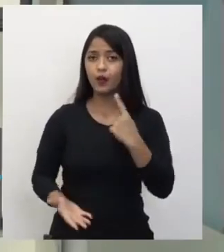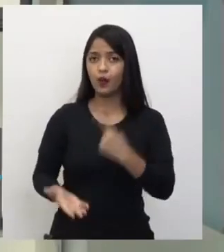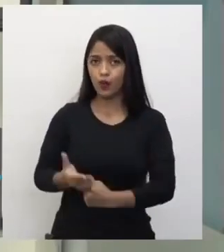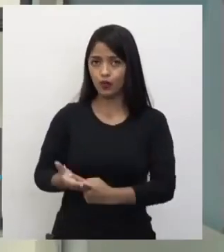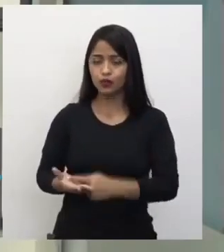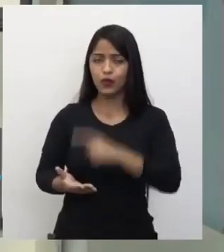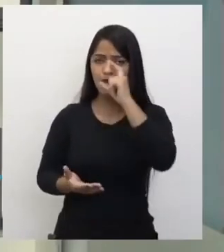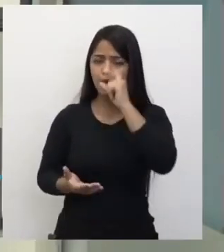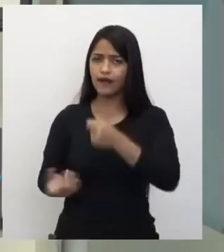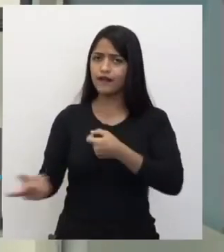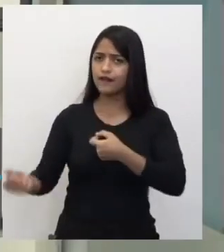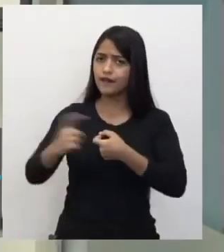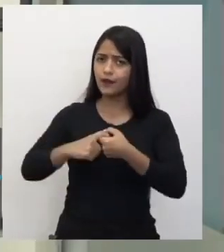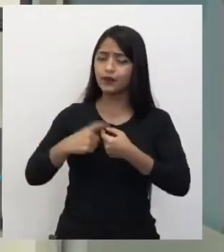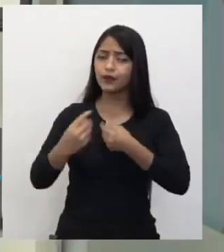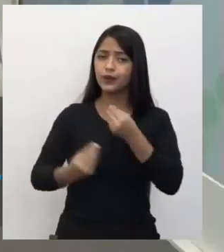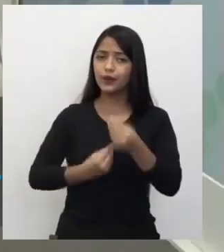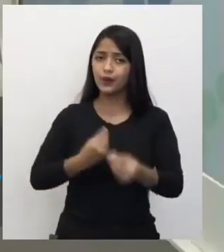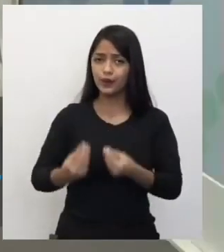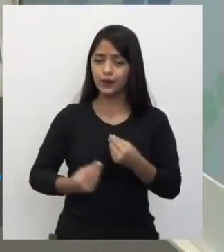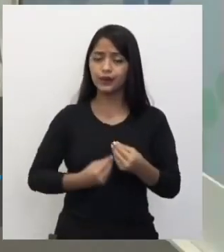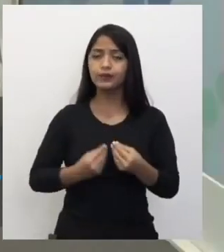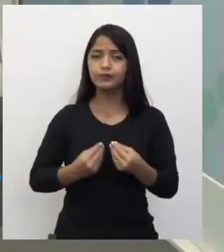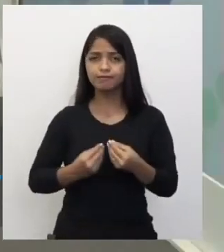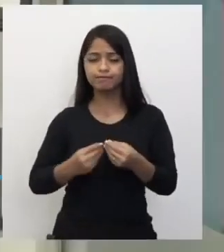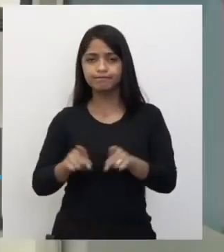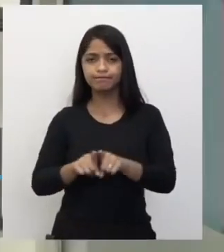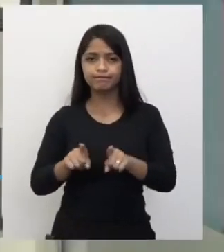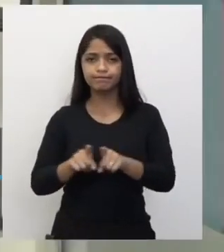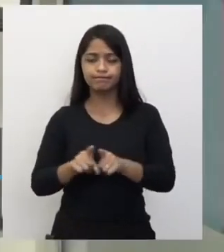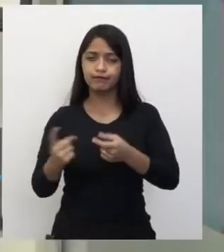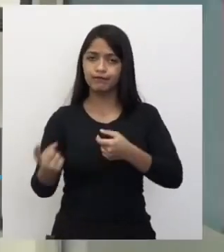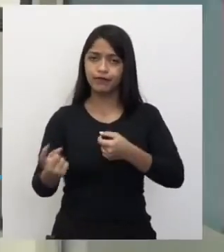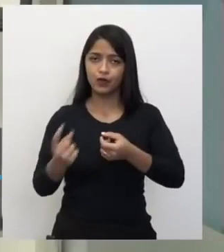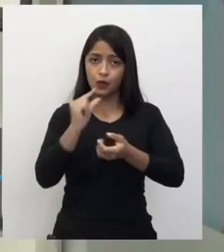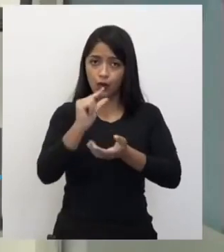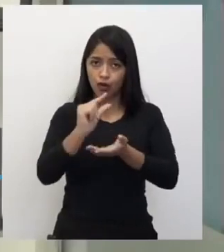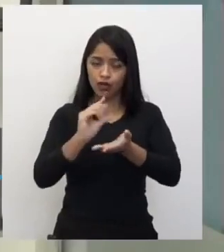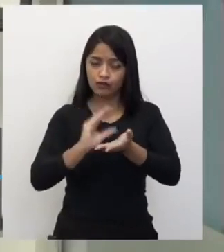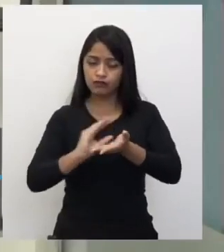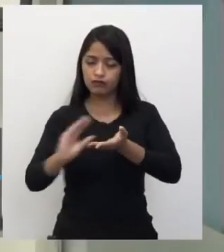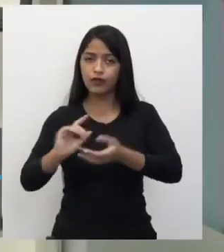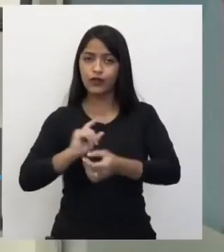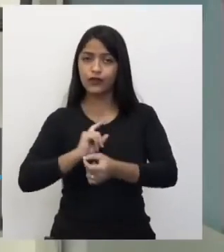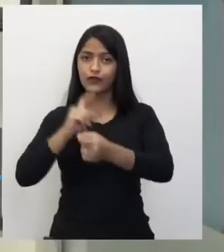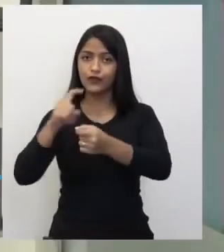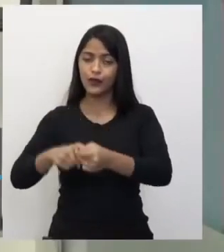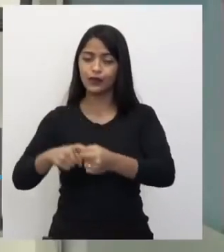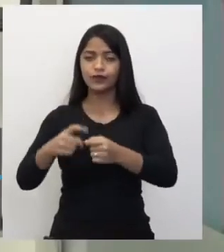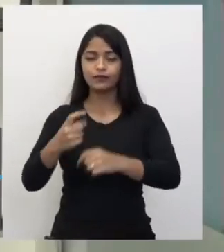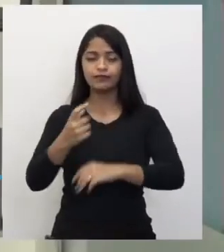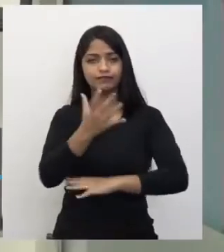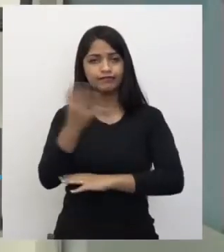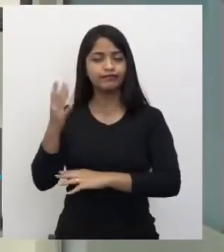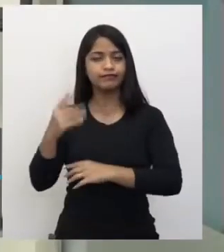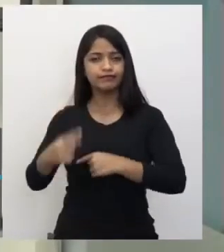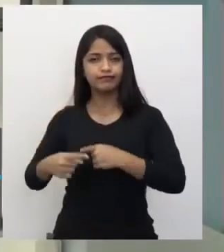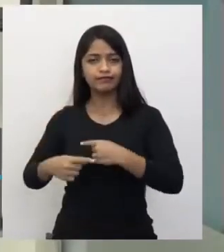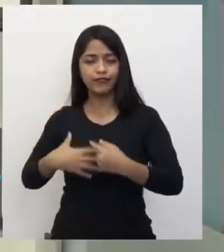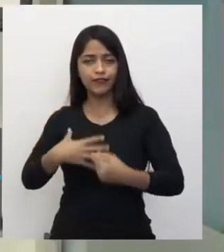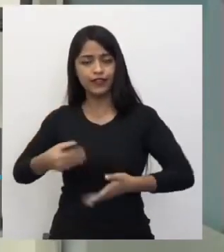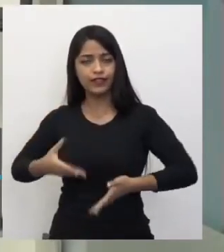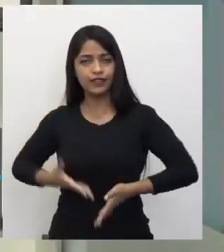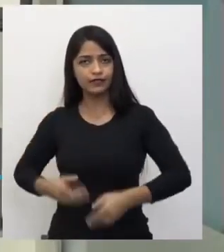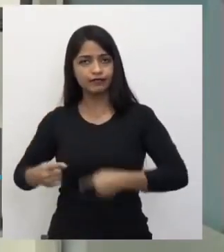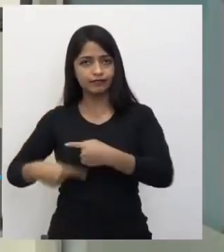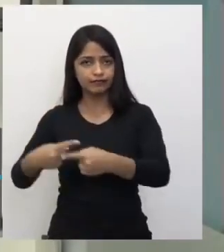volta? Também devolver uma parte para eles também conseguirem fazer essa reprodução lá. O que é interessante, que aí fica uma via de mão dupla, assim, bom